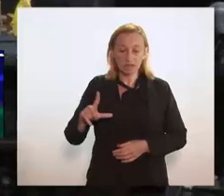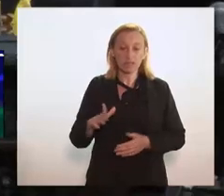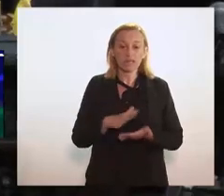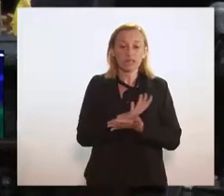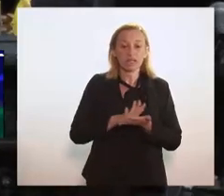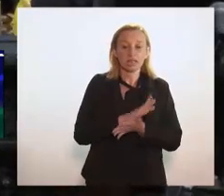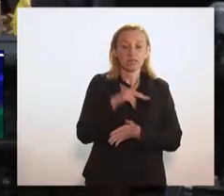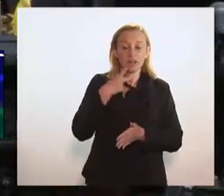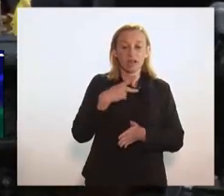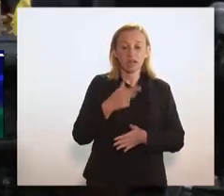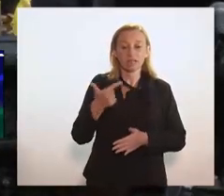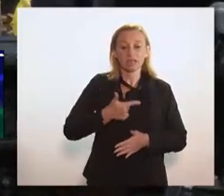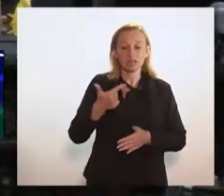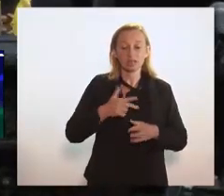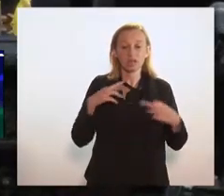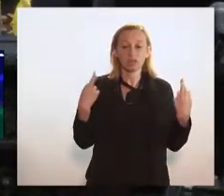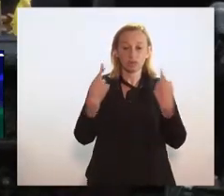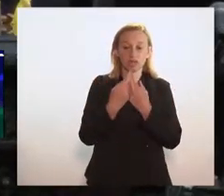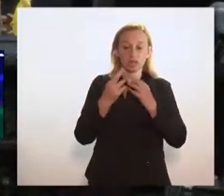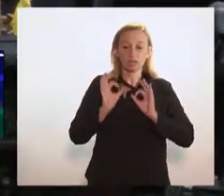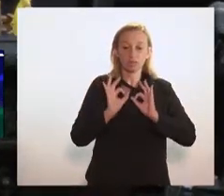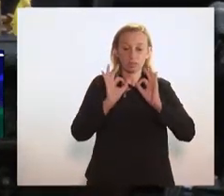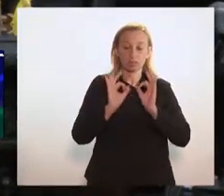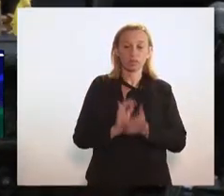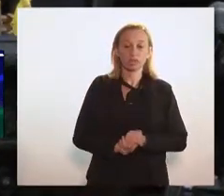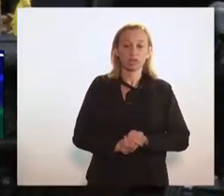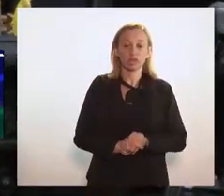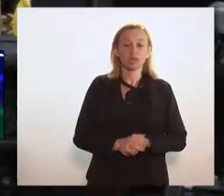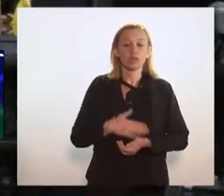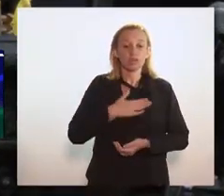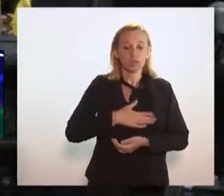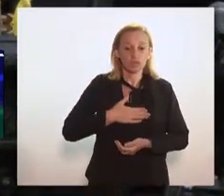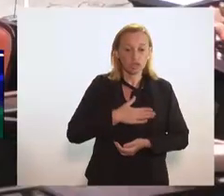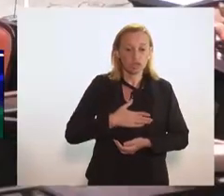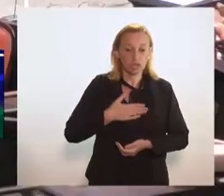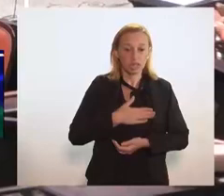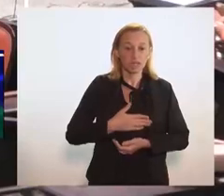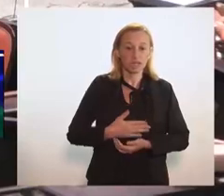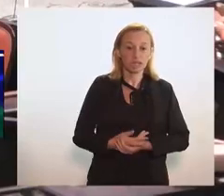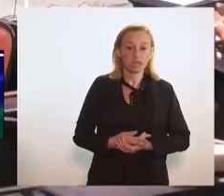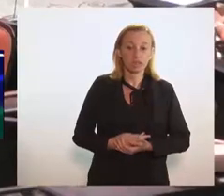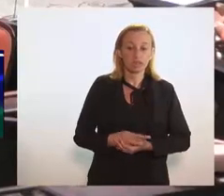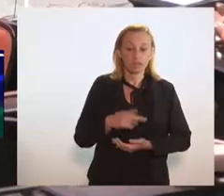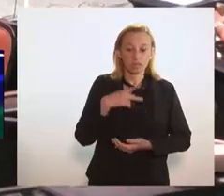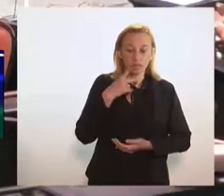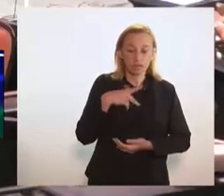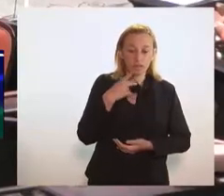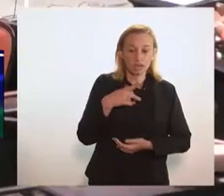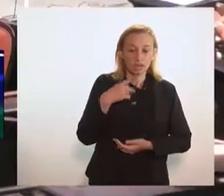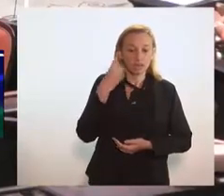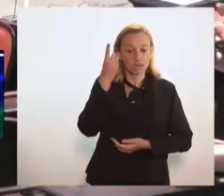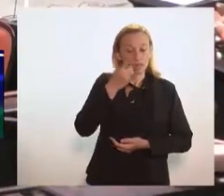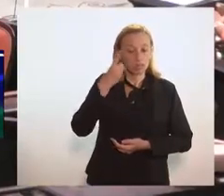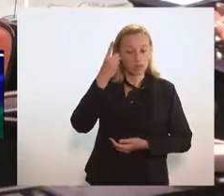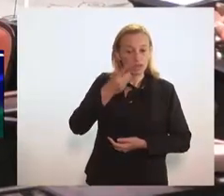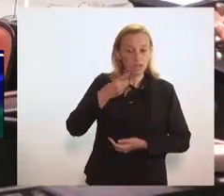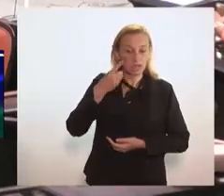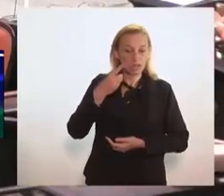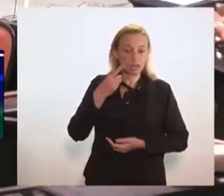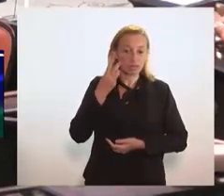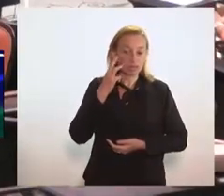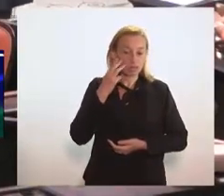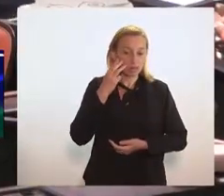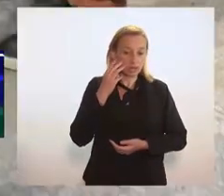mais a tratar na segunda... Eu gostaria, já que foi flanqueada pelo deputado Valdec, a Marta Rocha, também me coloca